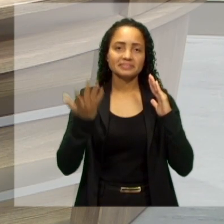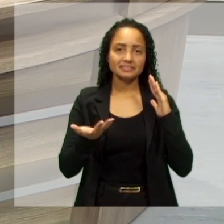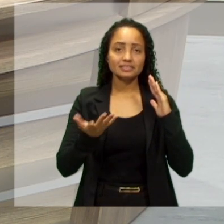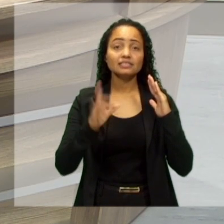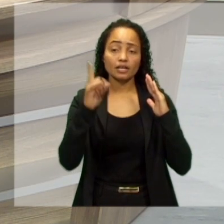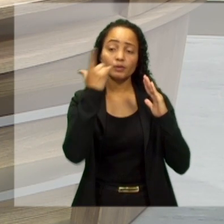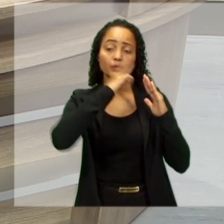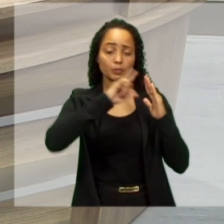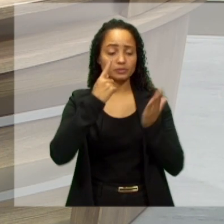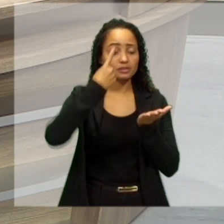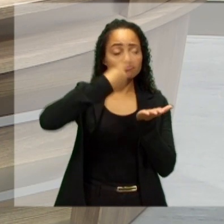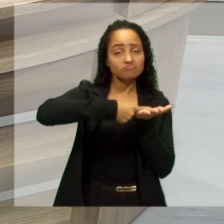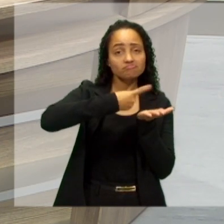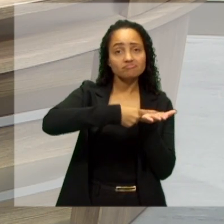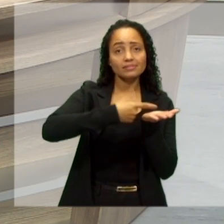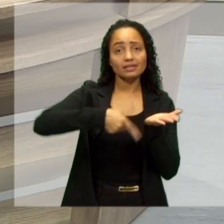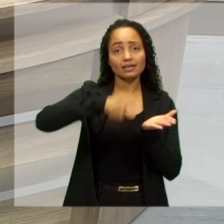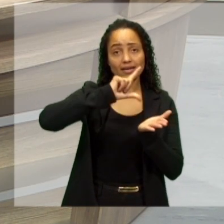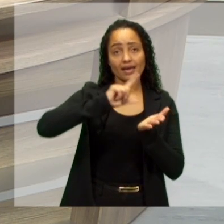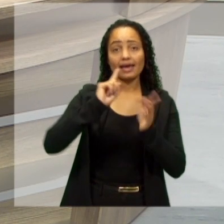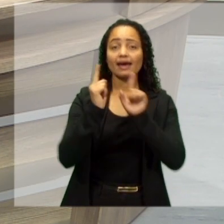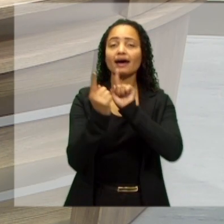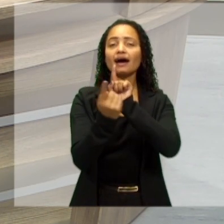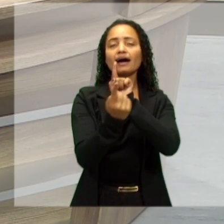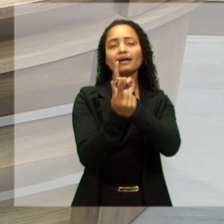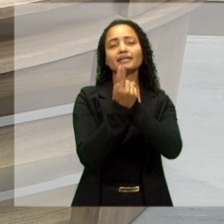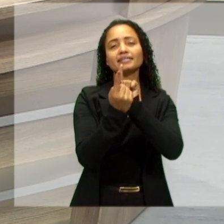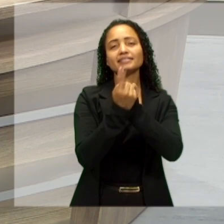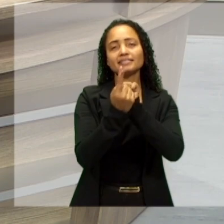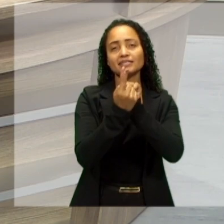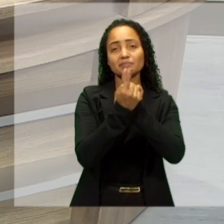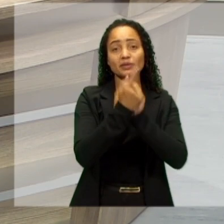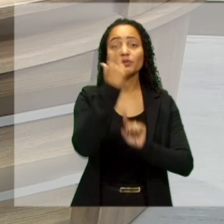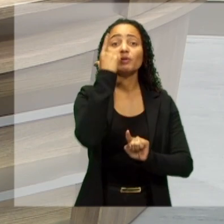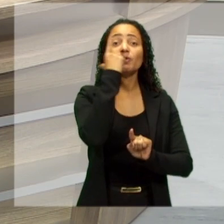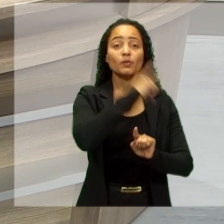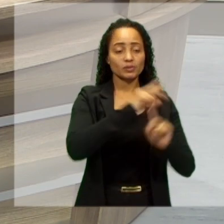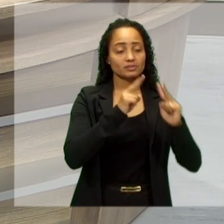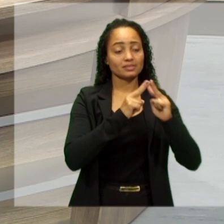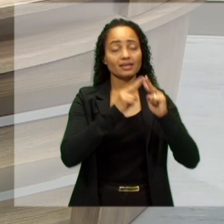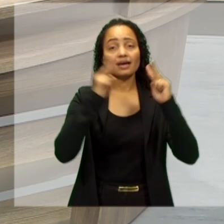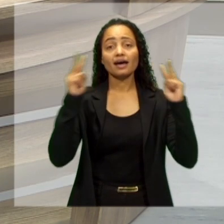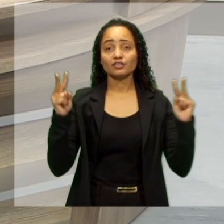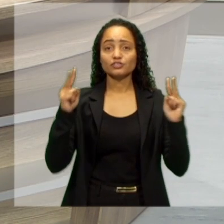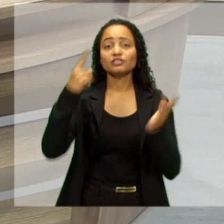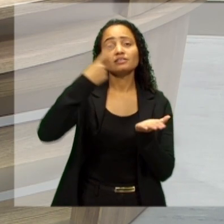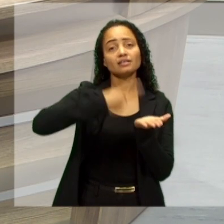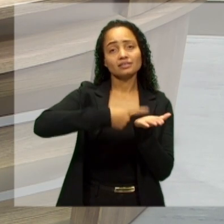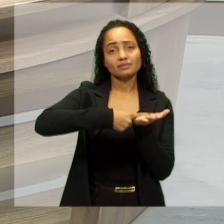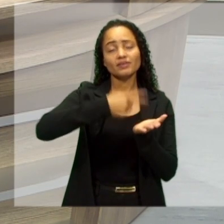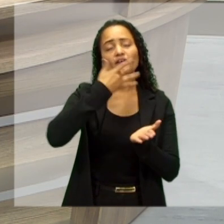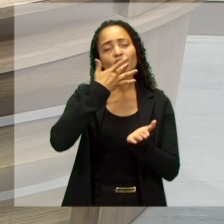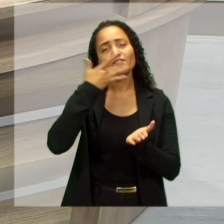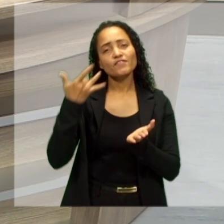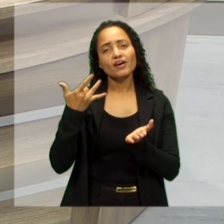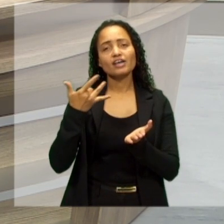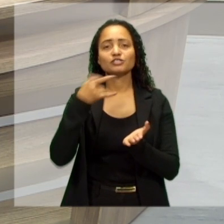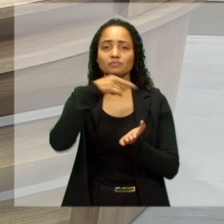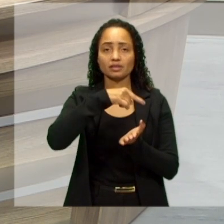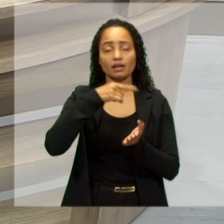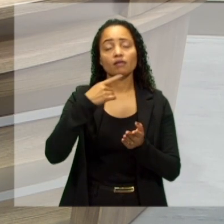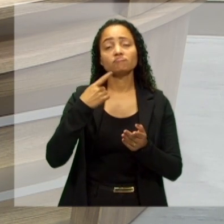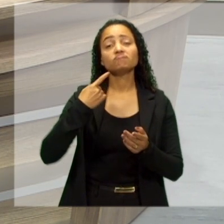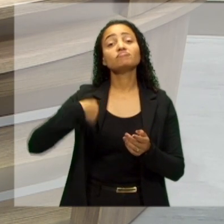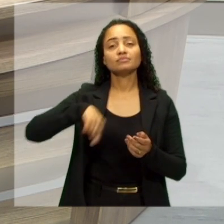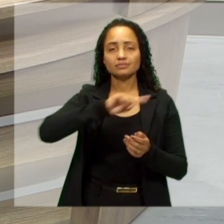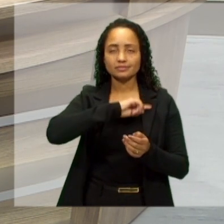agendamento. longe. Exatamente. Esse atendimento inicial, ela conseguia agendar de forma remota. E isso facilitaria, do nosso conhecimento,